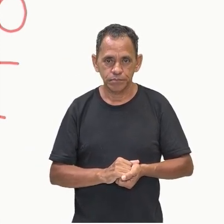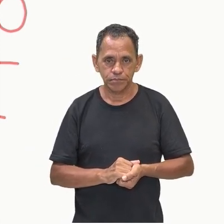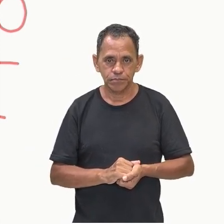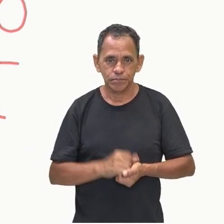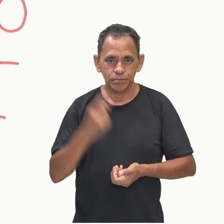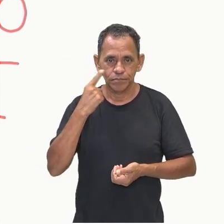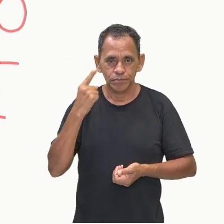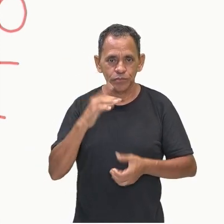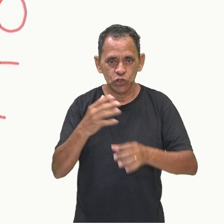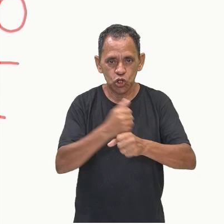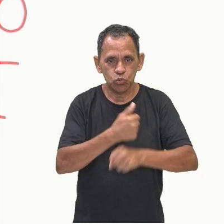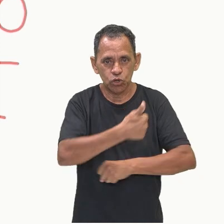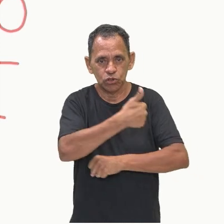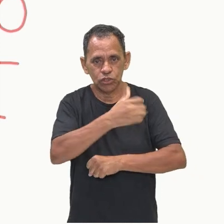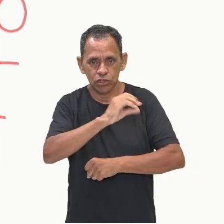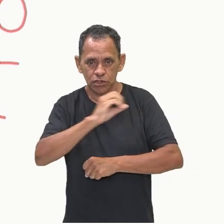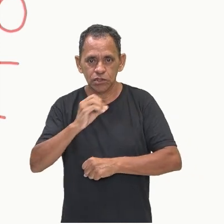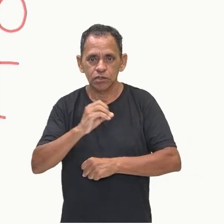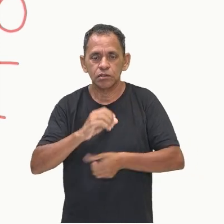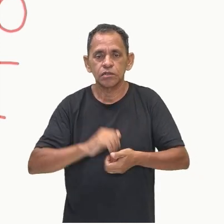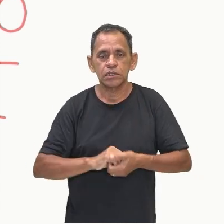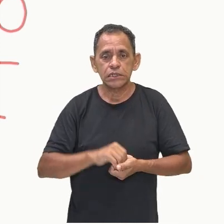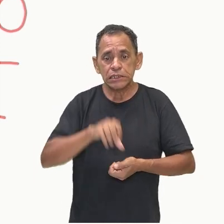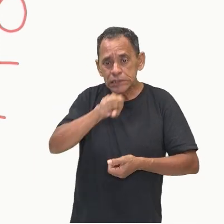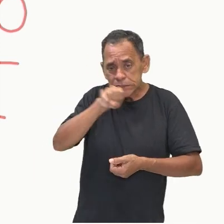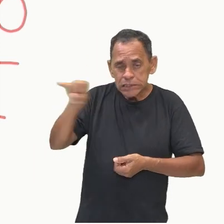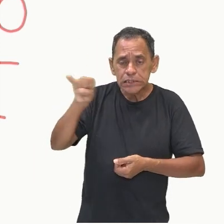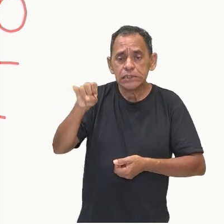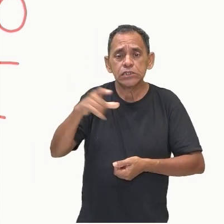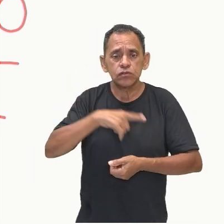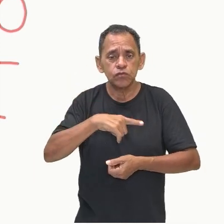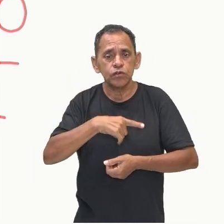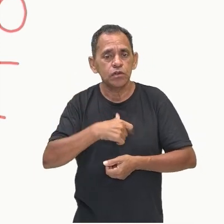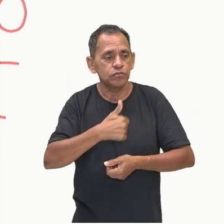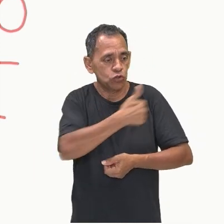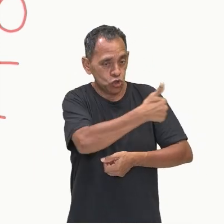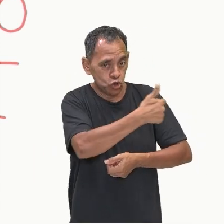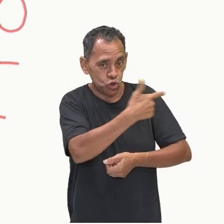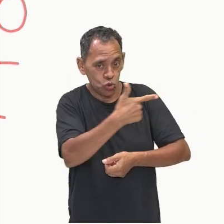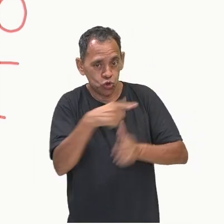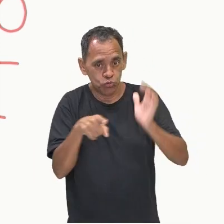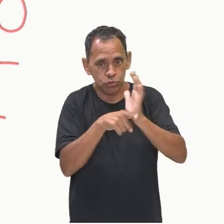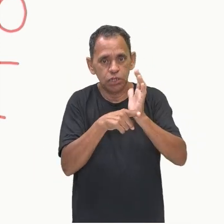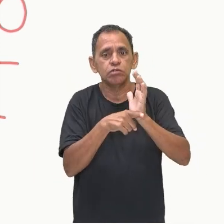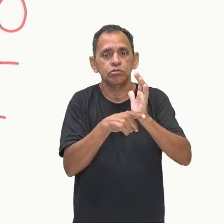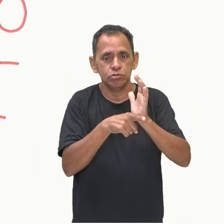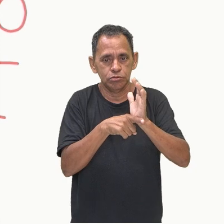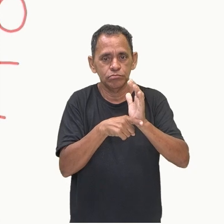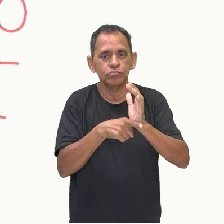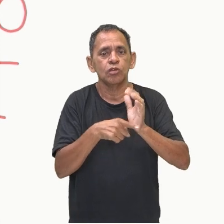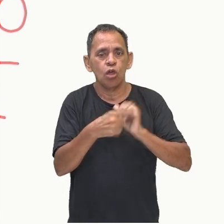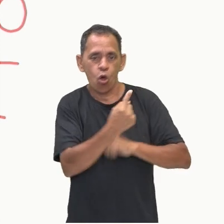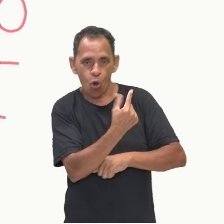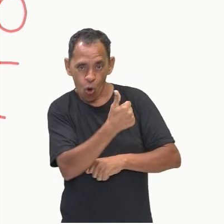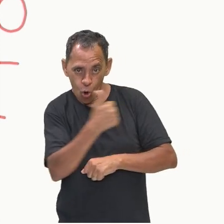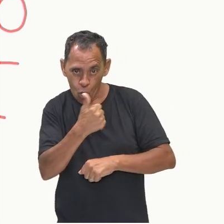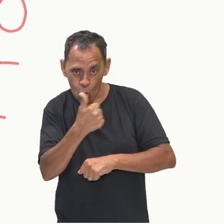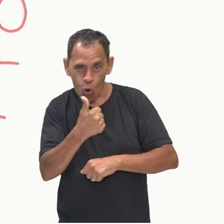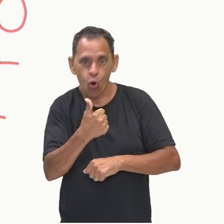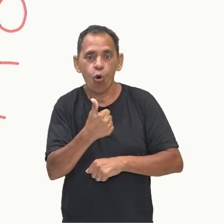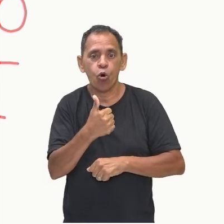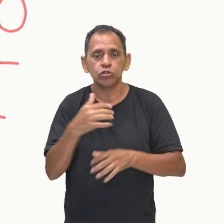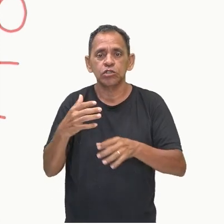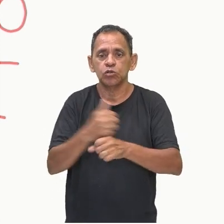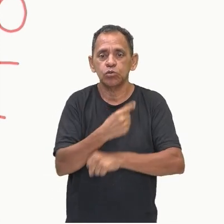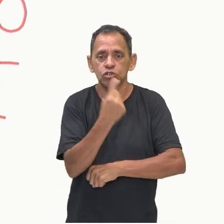para ti 100 e se tu fizer 12 horas menos 11 horas vai dar 1 hora né E aí tu